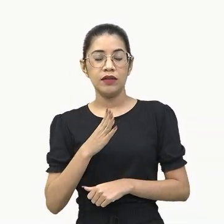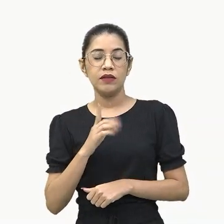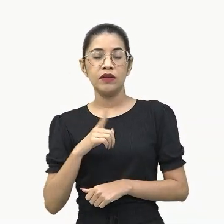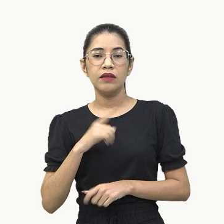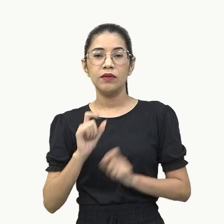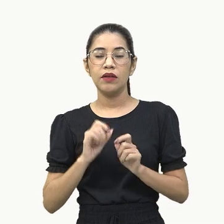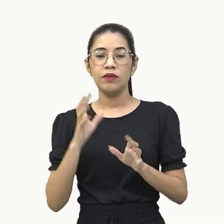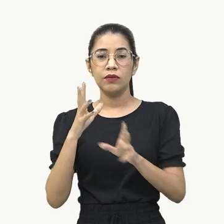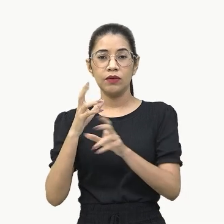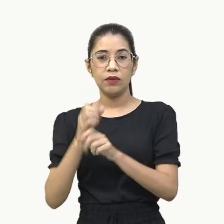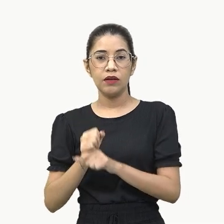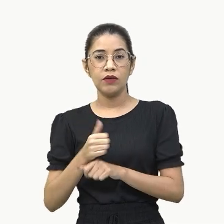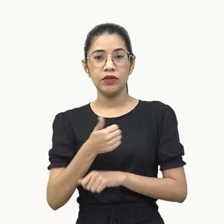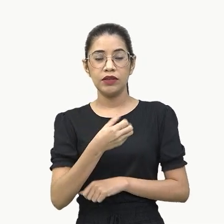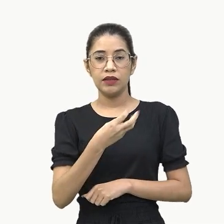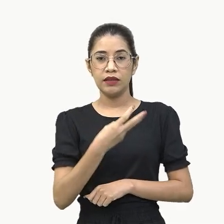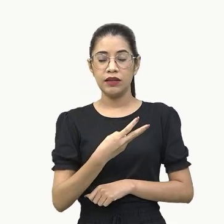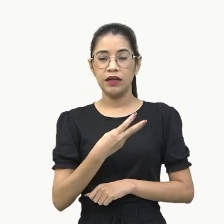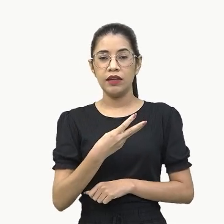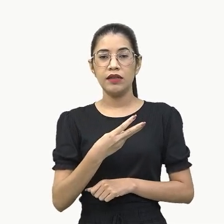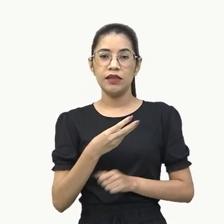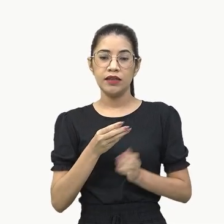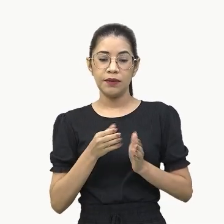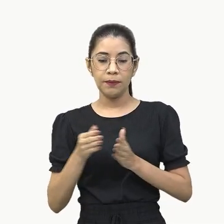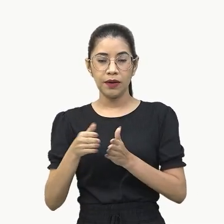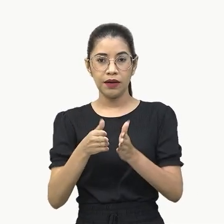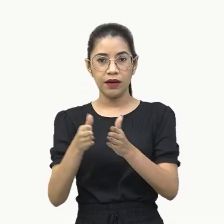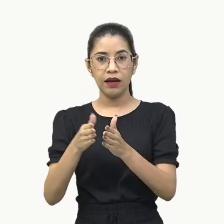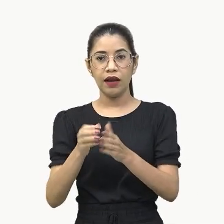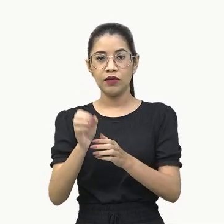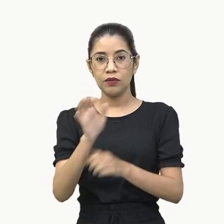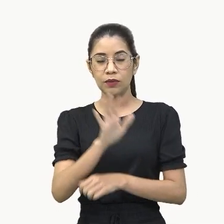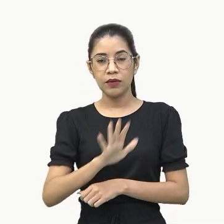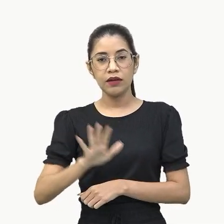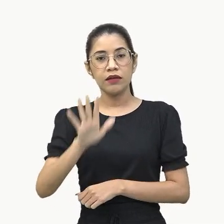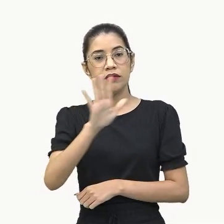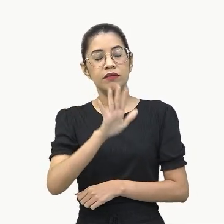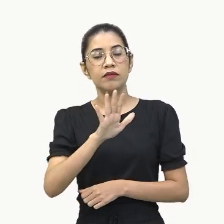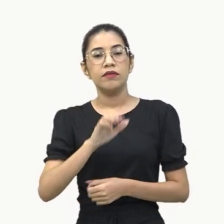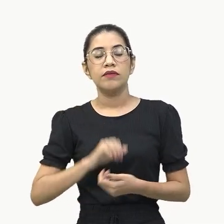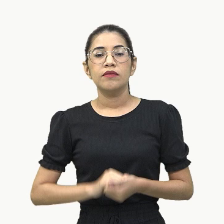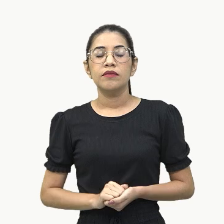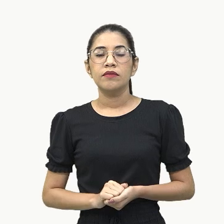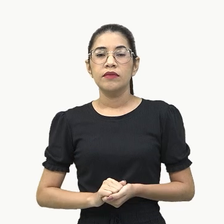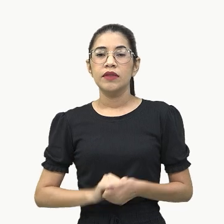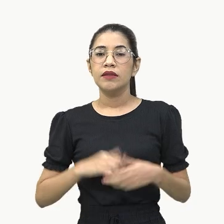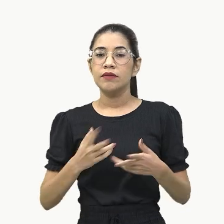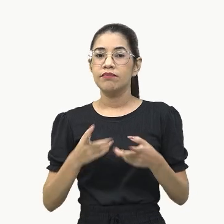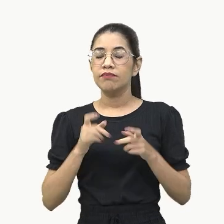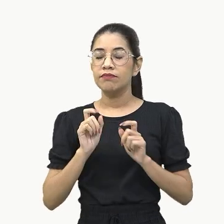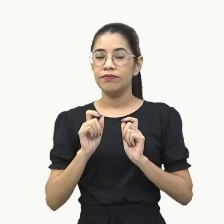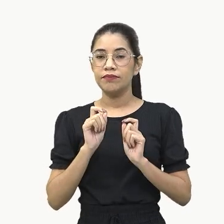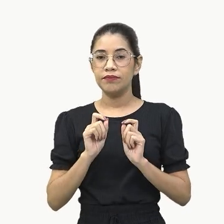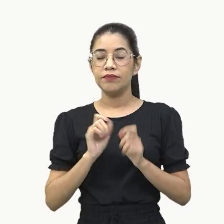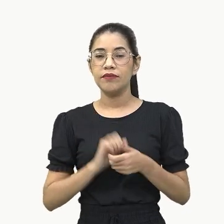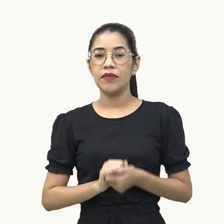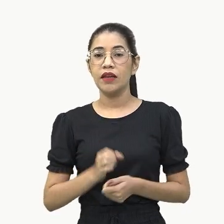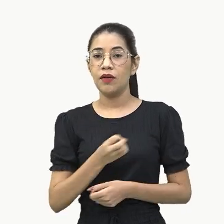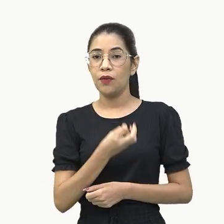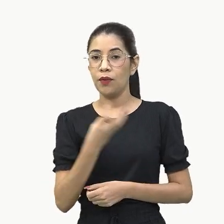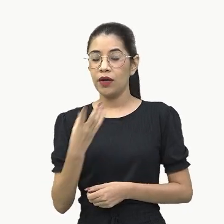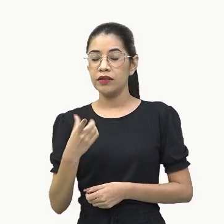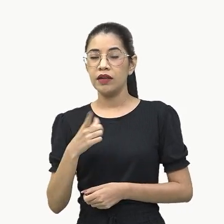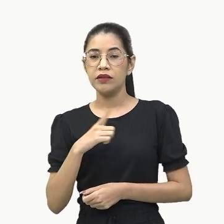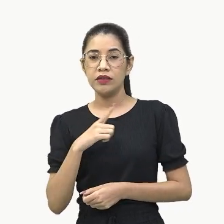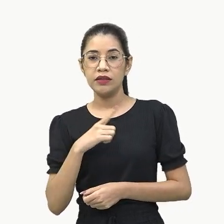de 13 linhas férreas espalhadas pelo país né né então aqui a gente verificou eh a densidade